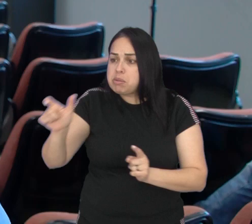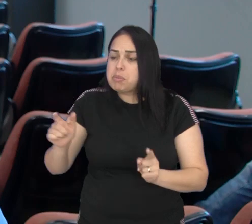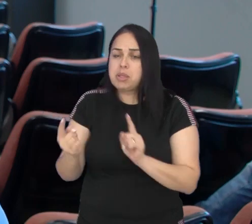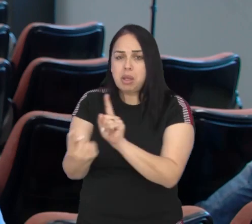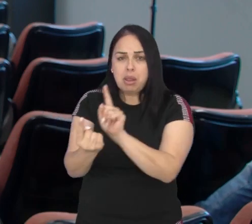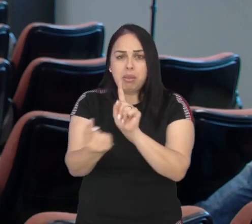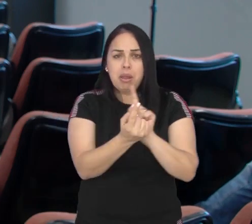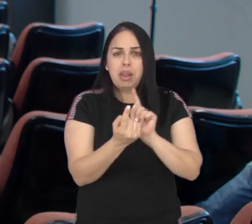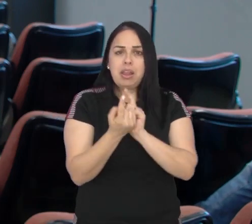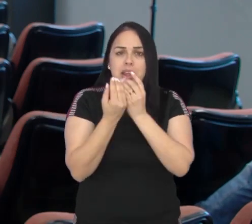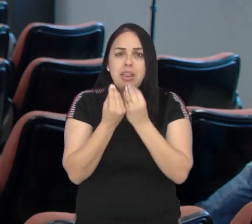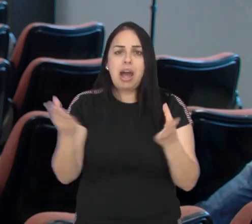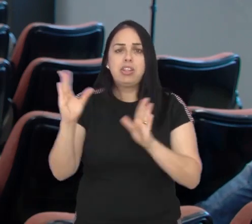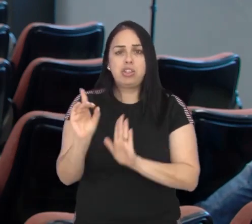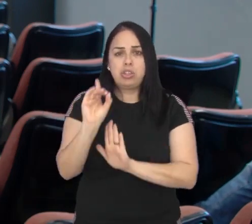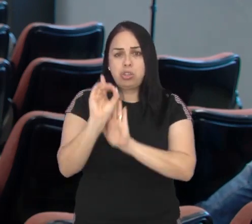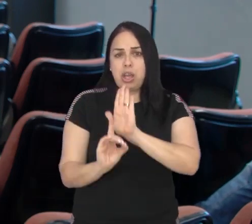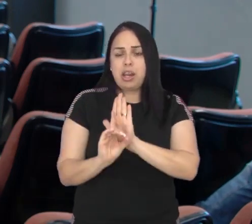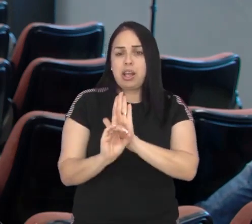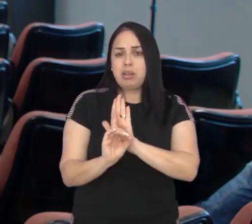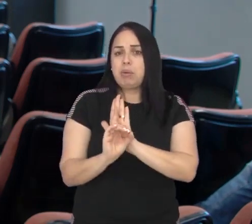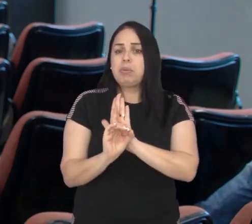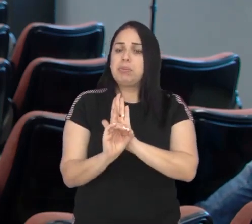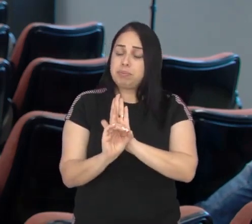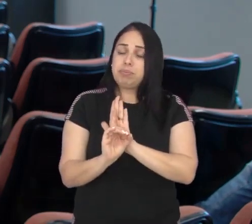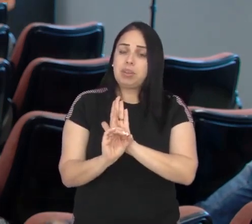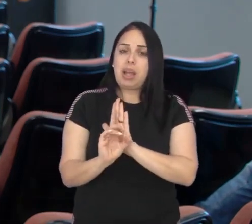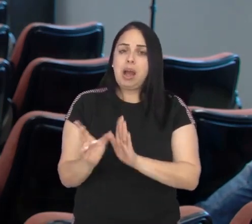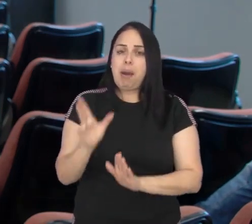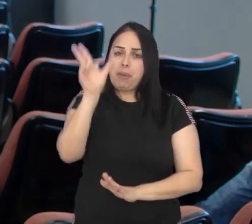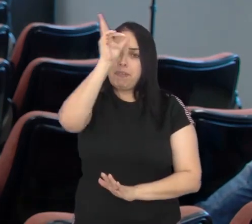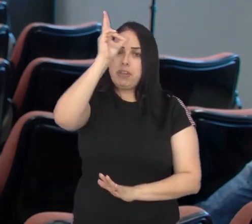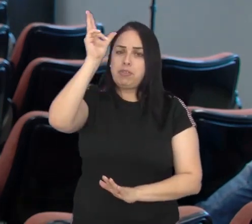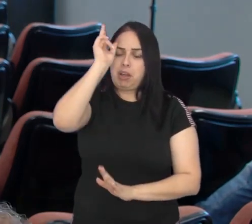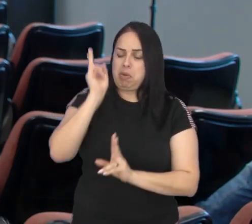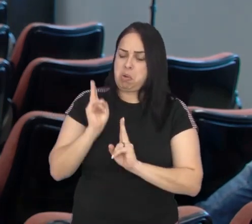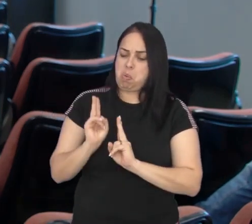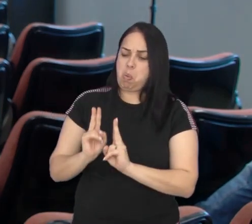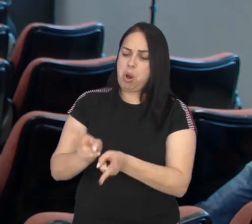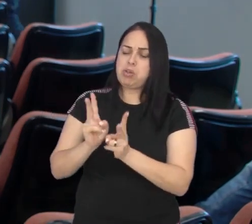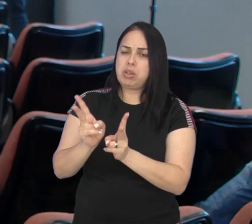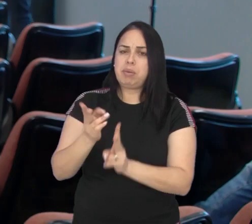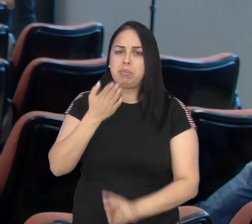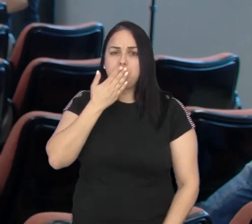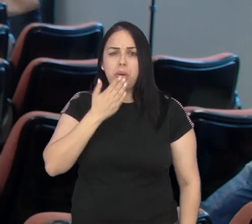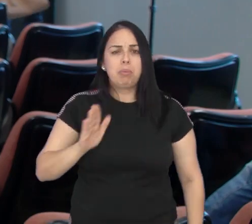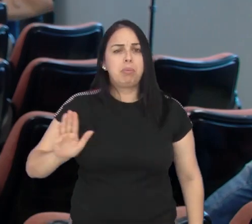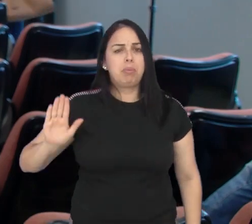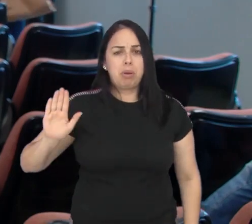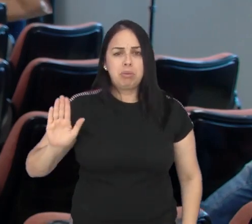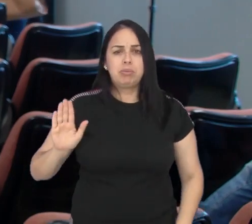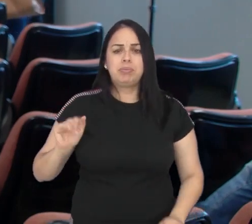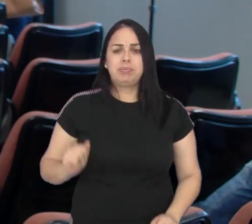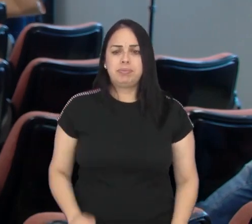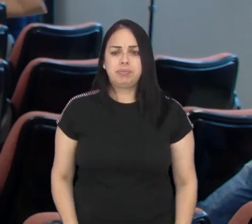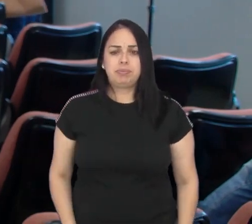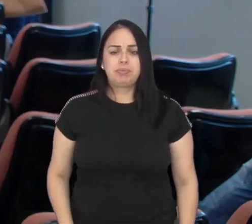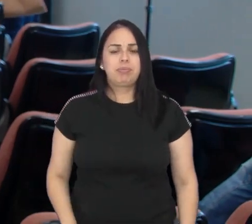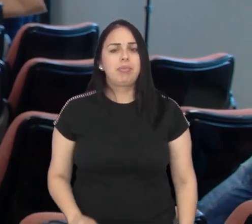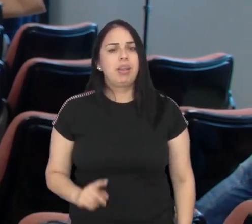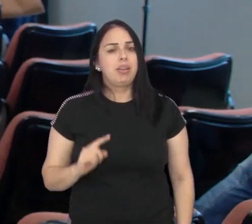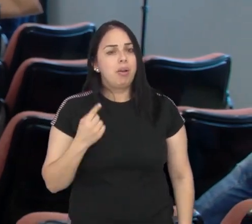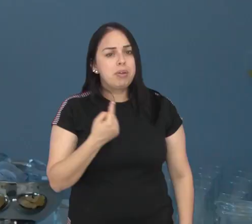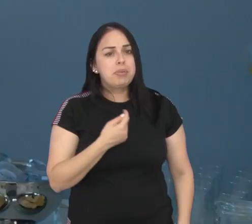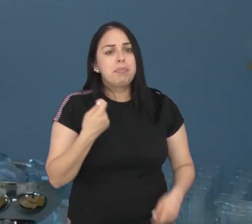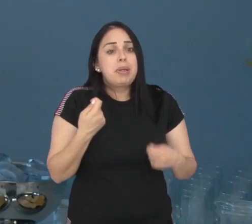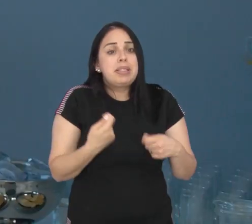do cidadão e também aquilo que é garantia de direitos dos trabalhadores, a Prefeitura vai manter com a palavra aqui do nosso prefeito